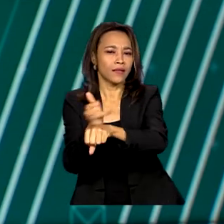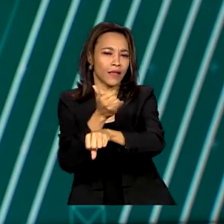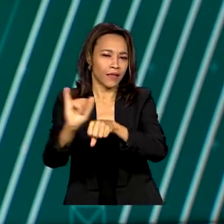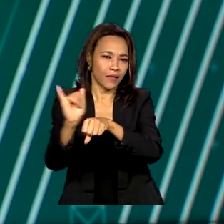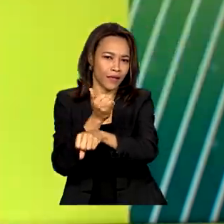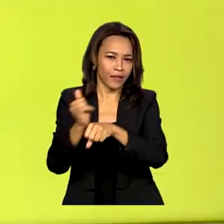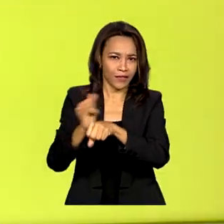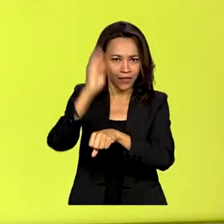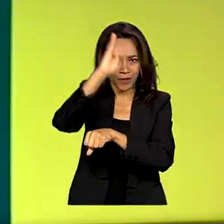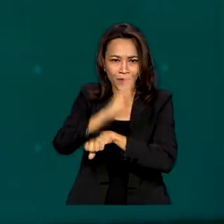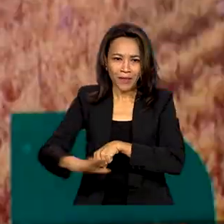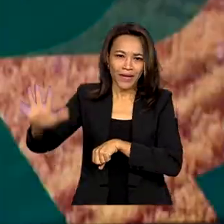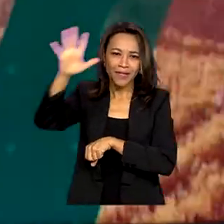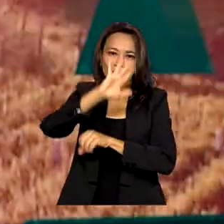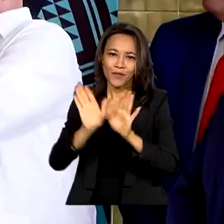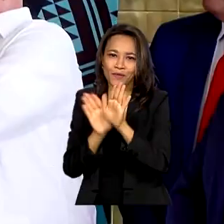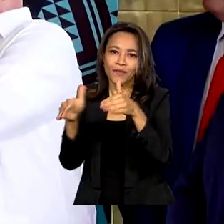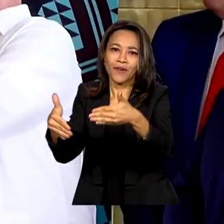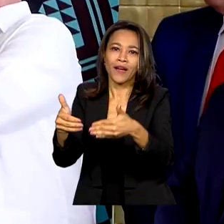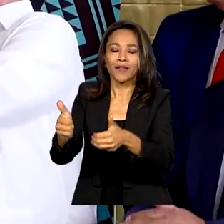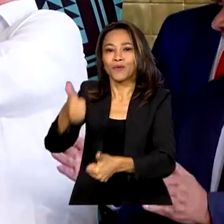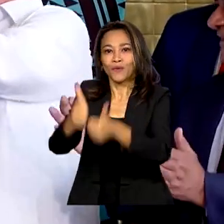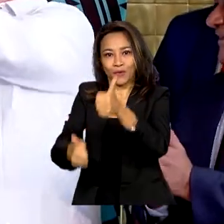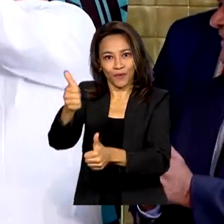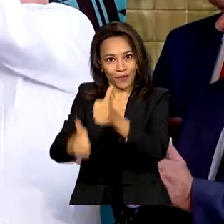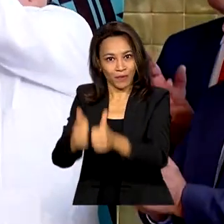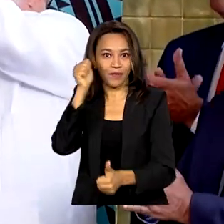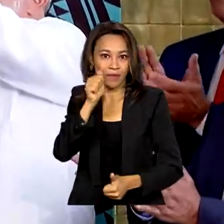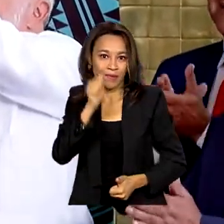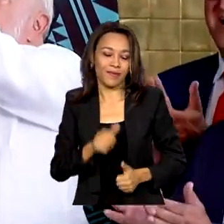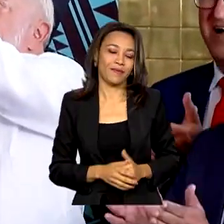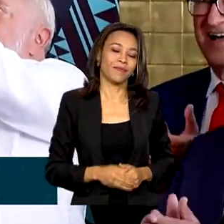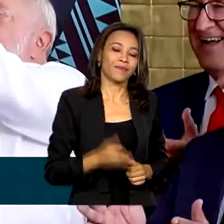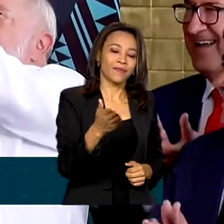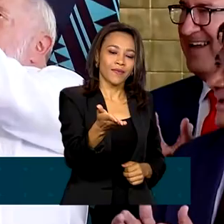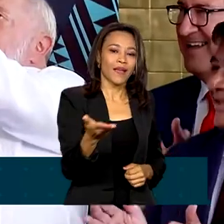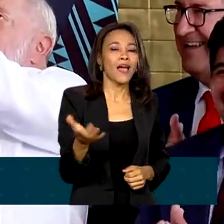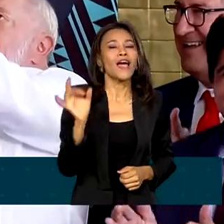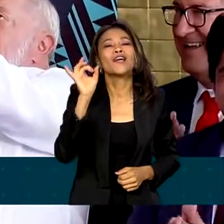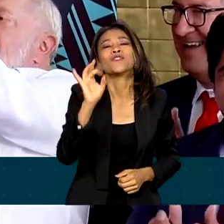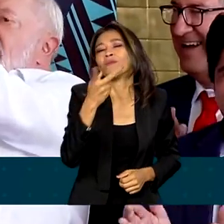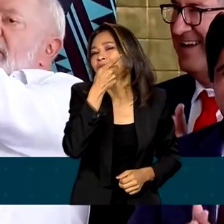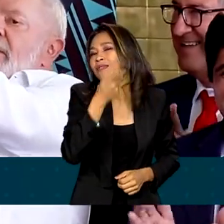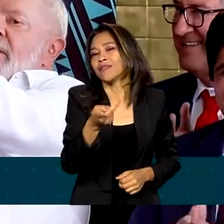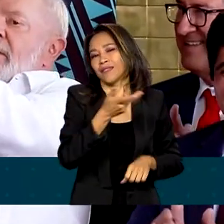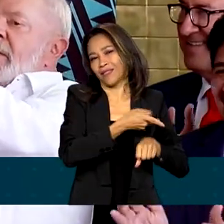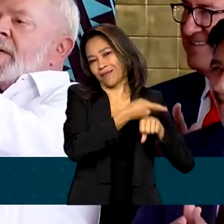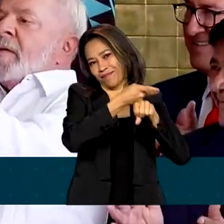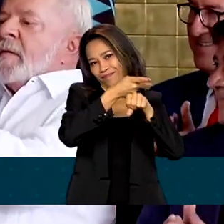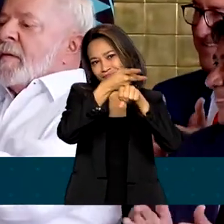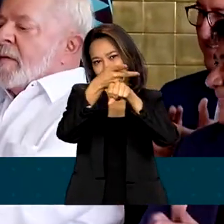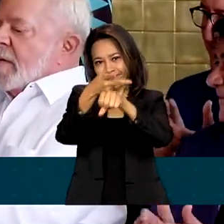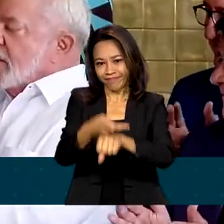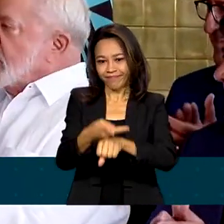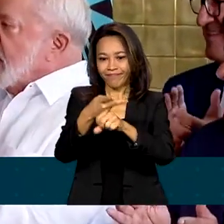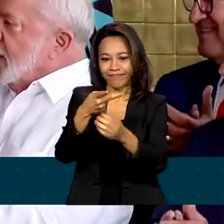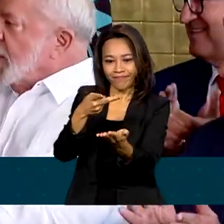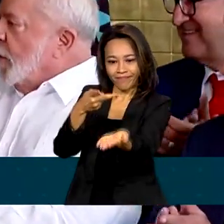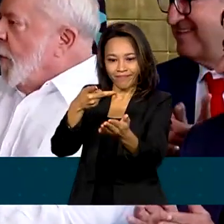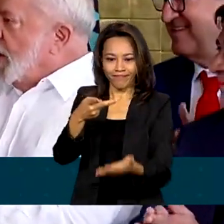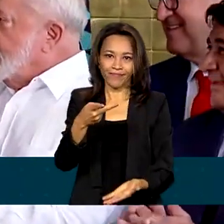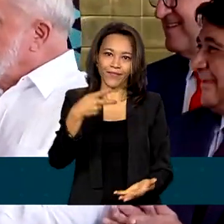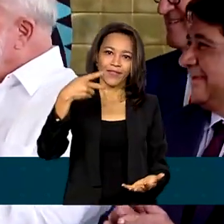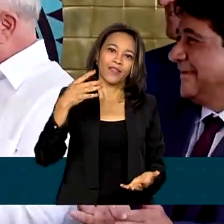nacional para o futebol feminino Por enquanto é só uma visita a taça da Copa do Mundo